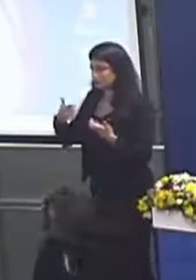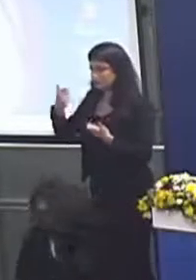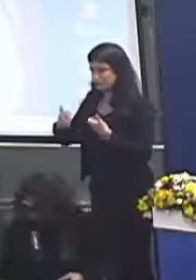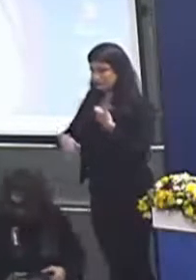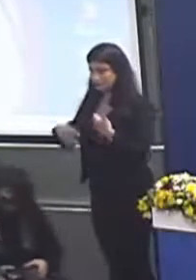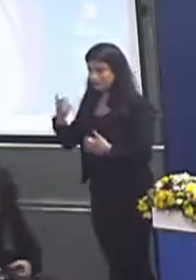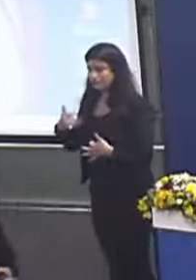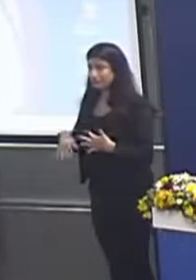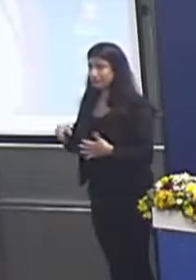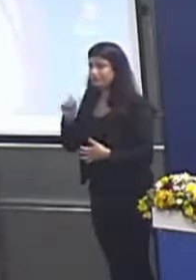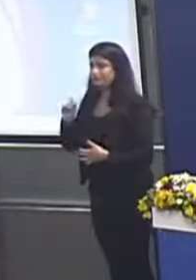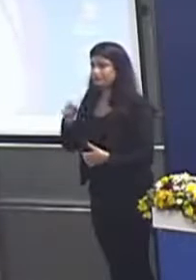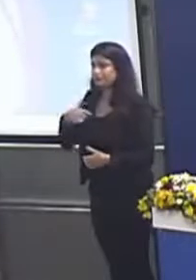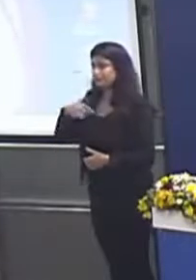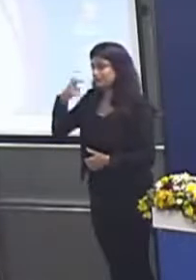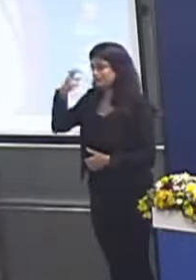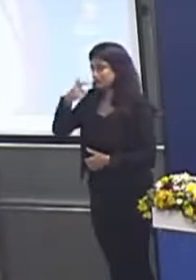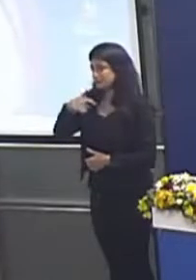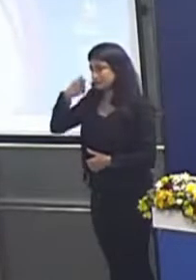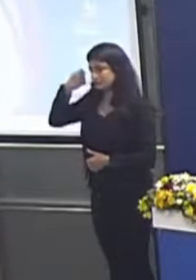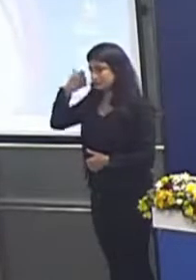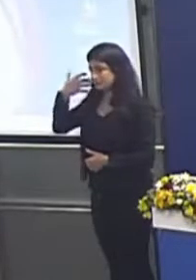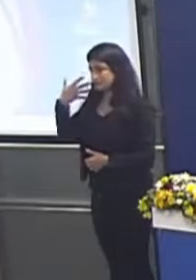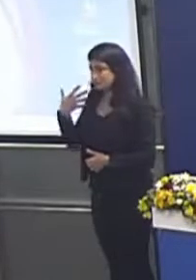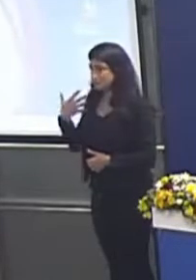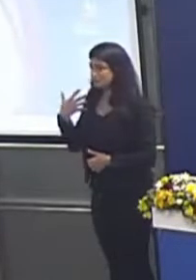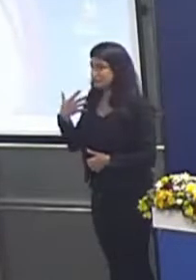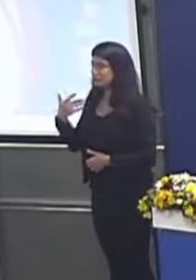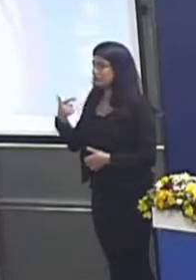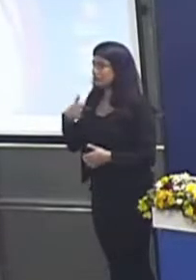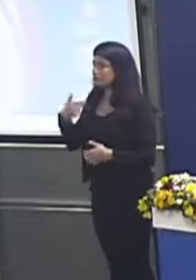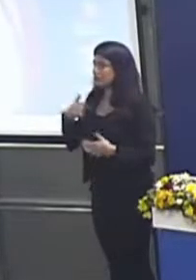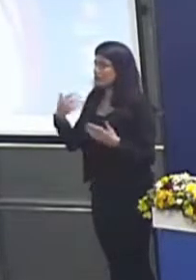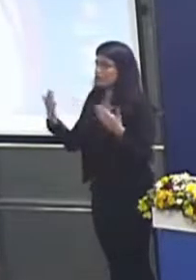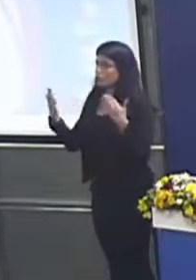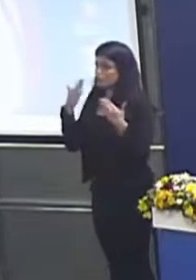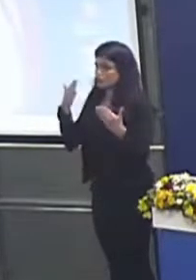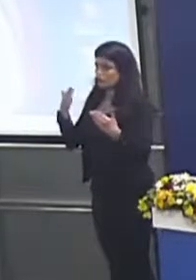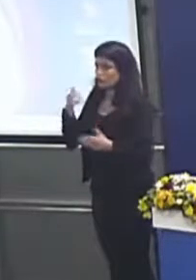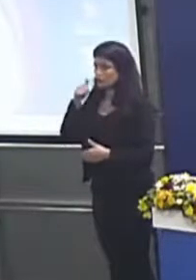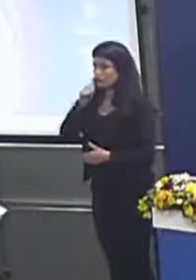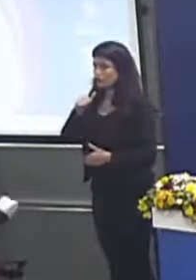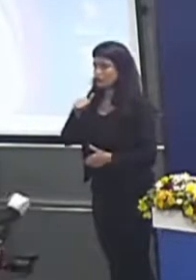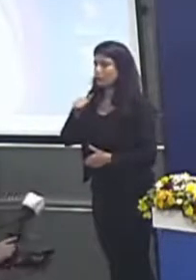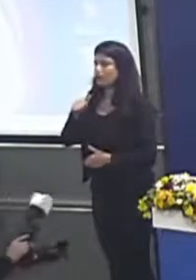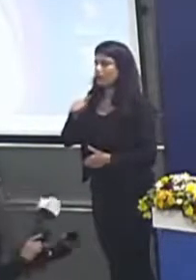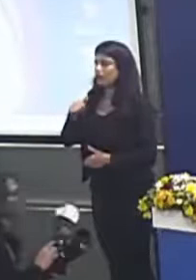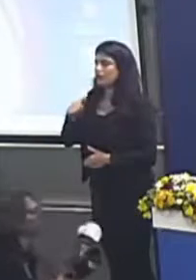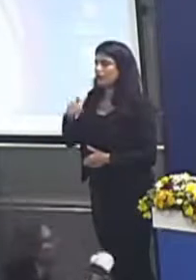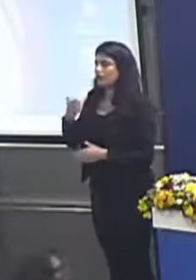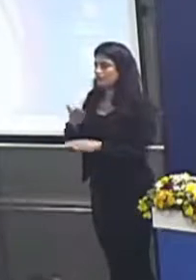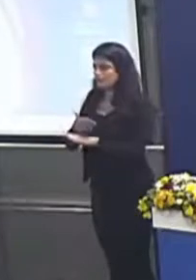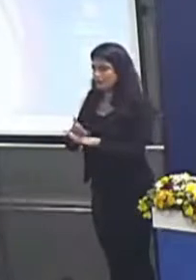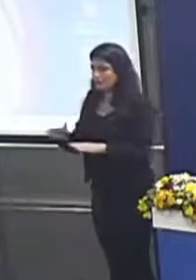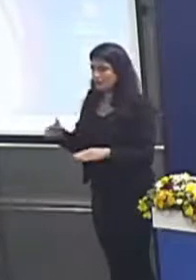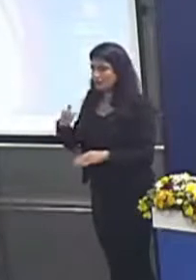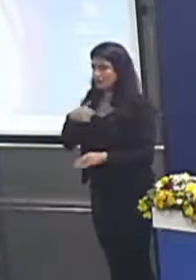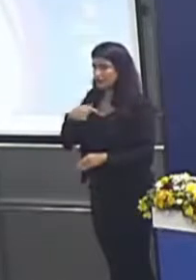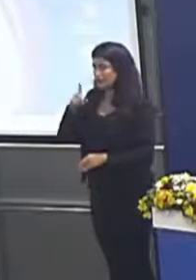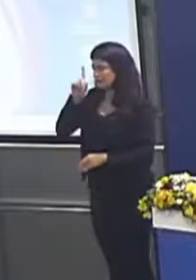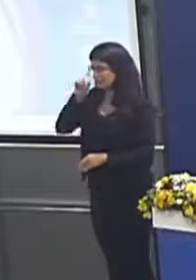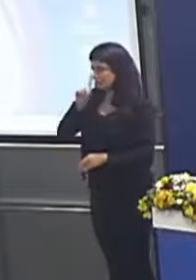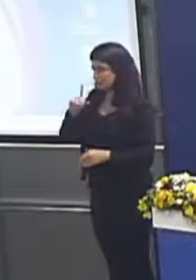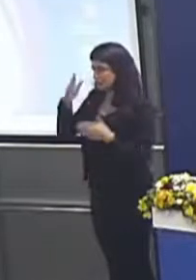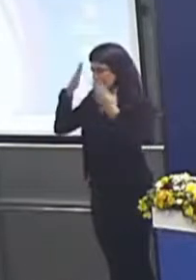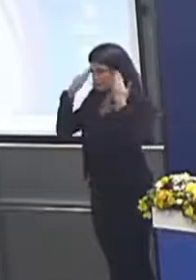autodeclaração. Eu sou uma psicóloga, uma mulher branca, tenho um cabelo loiro na altura dos